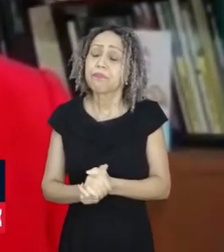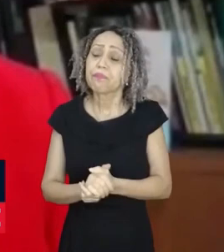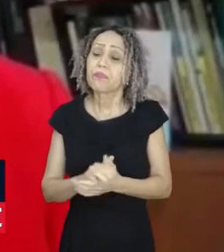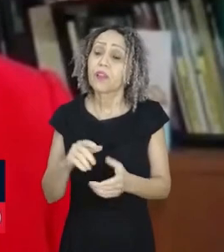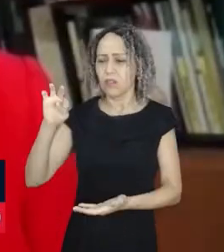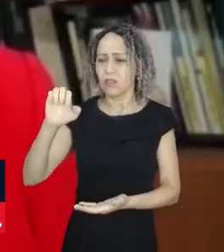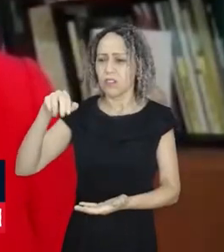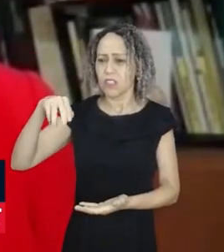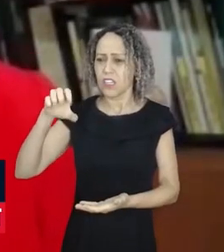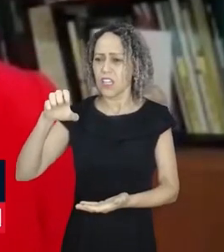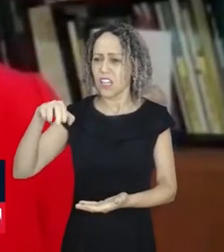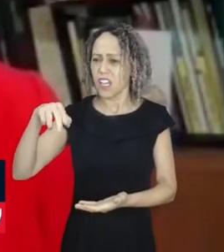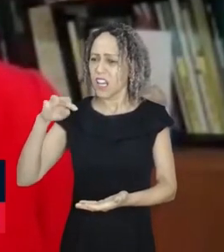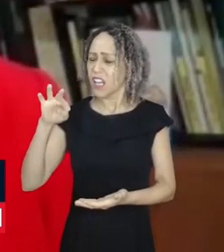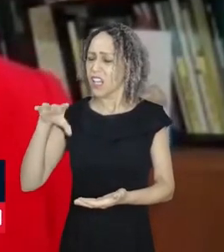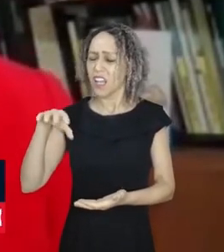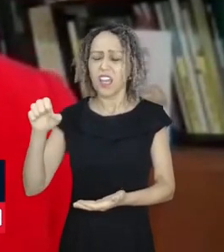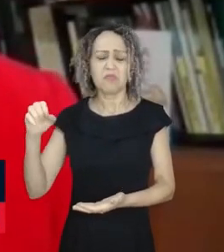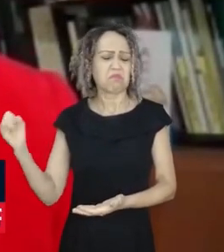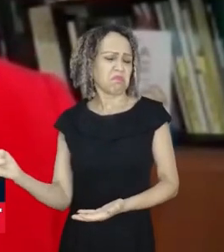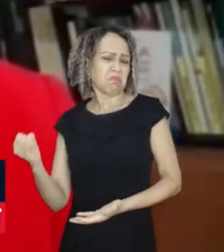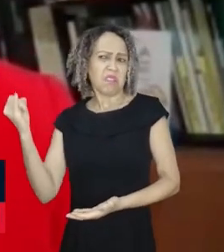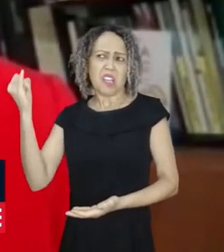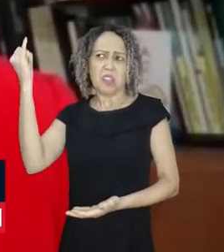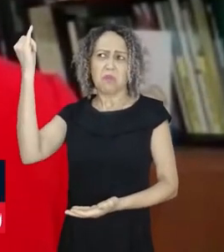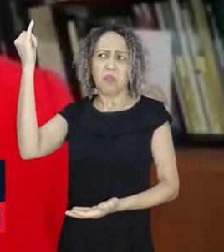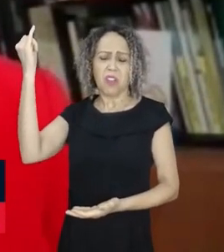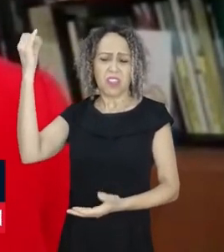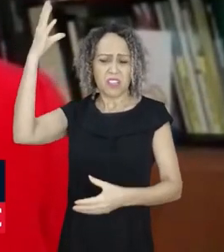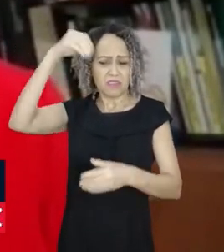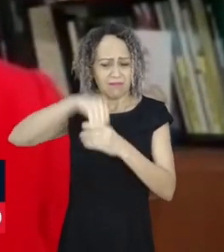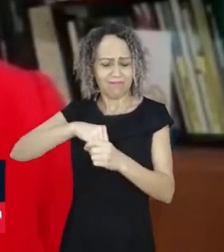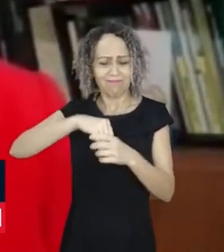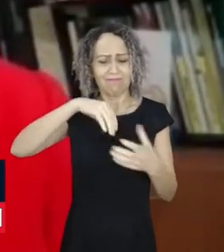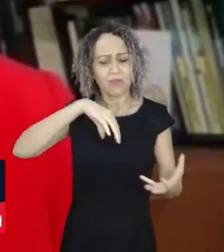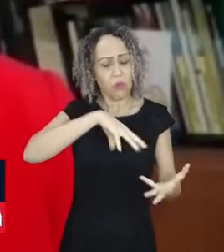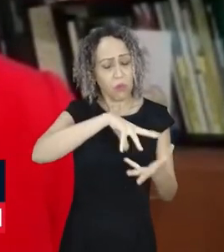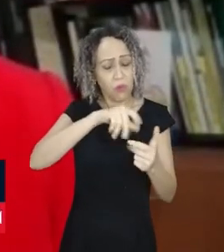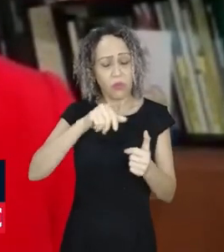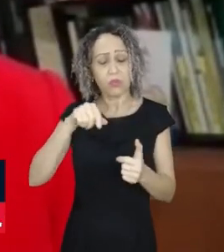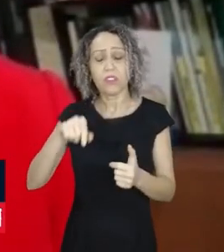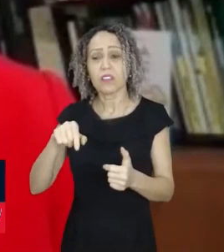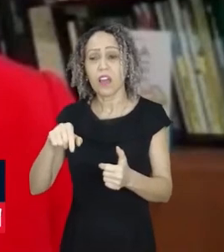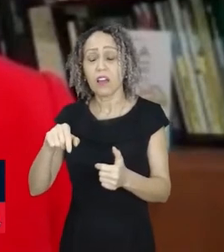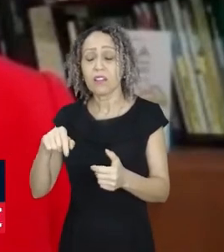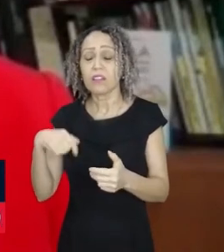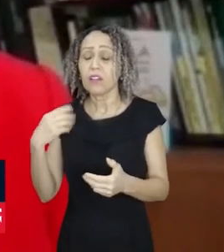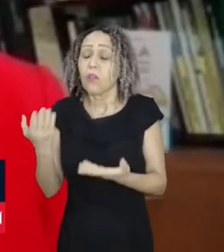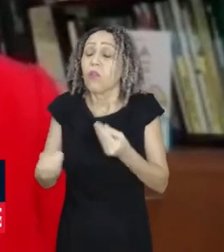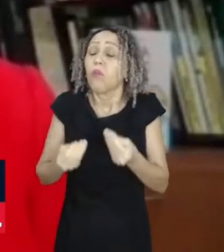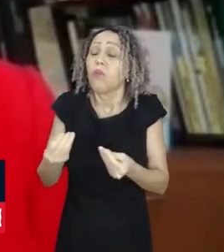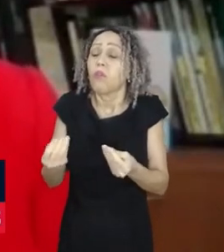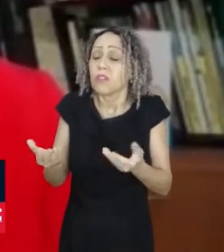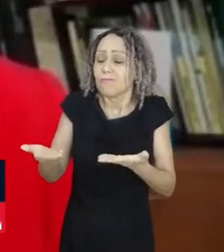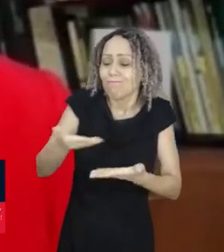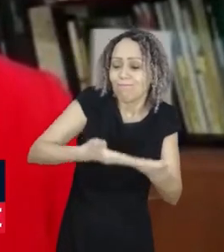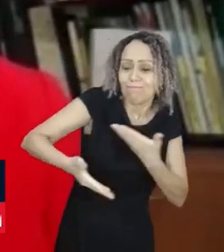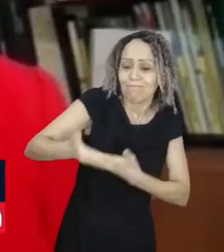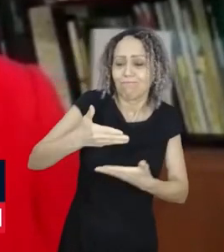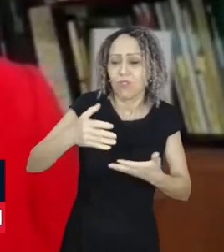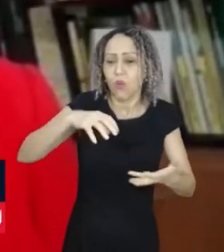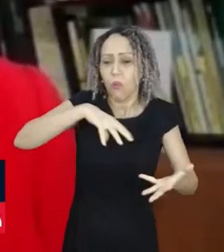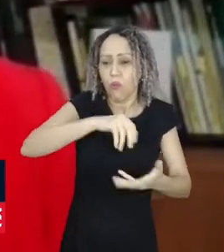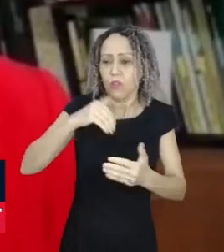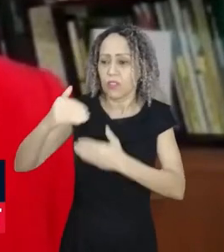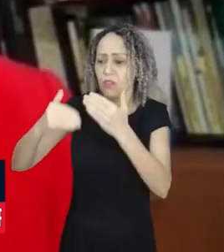ativamente dos BRICS, sem deixar de nos relacionarmos com o chamado mundo desenvolvido, com os Estados